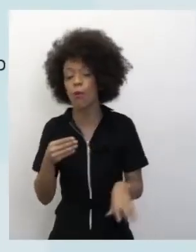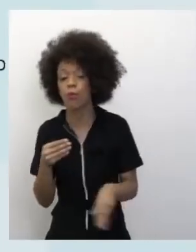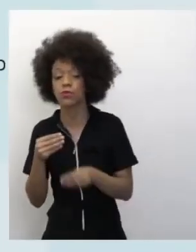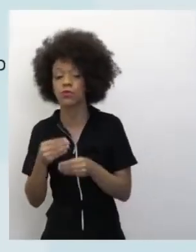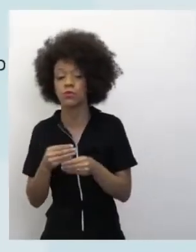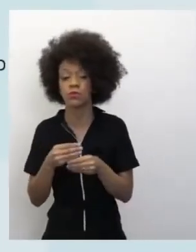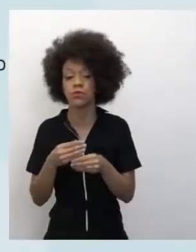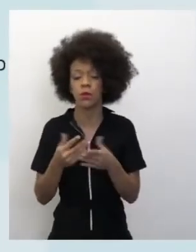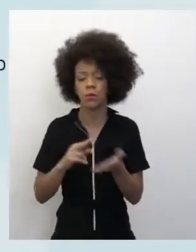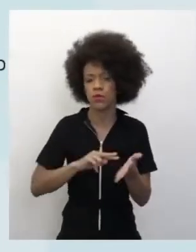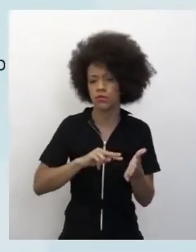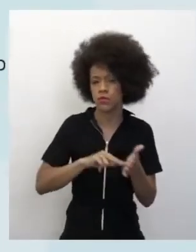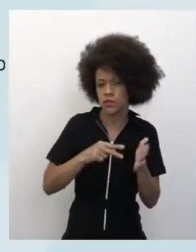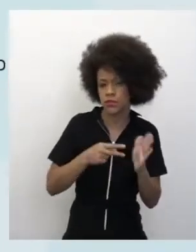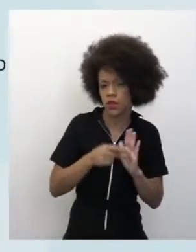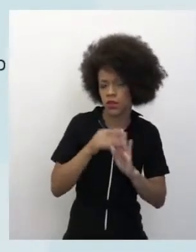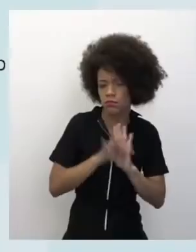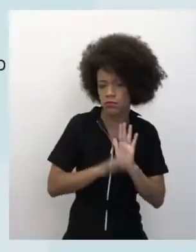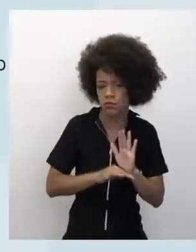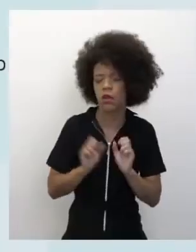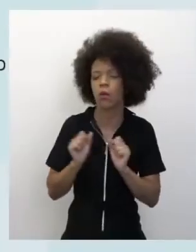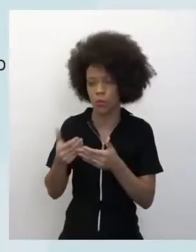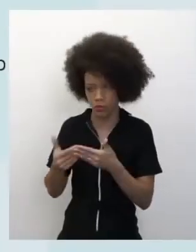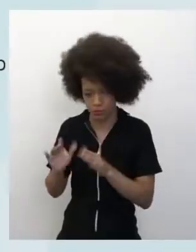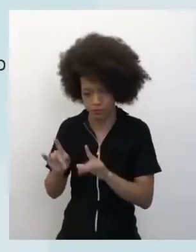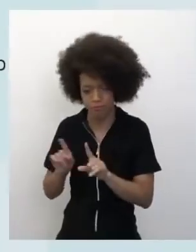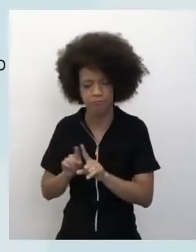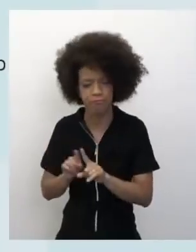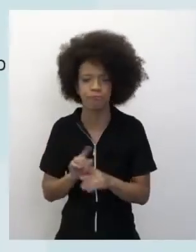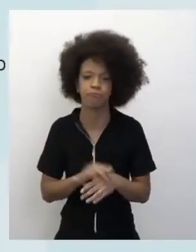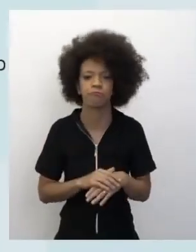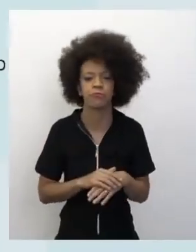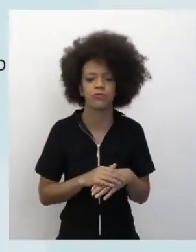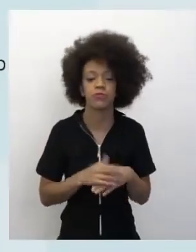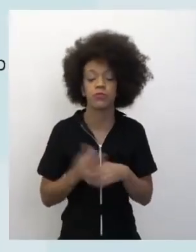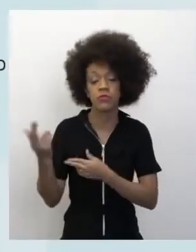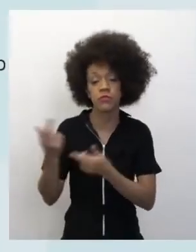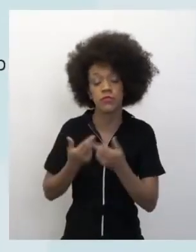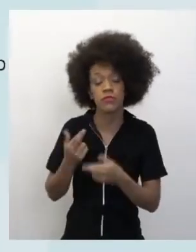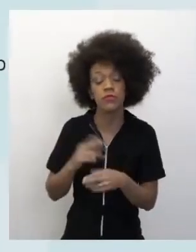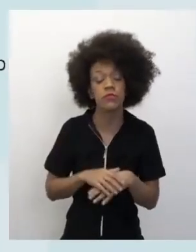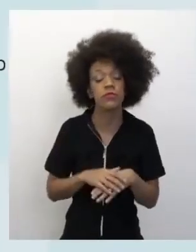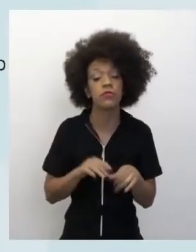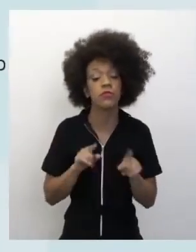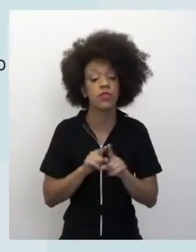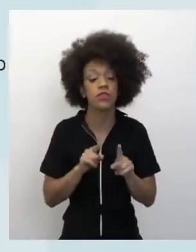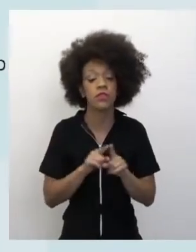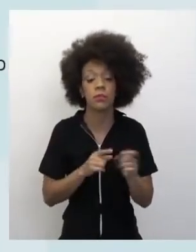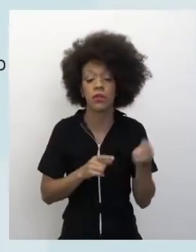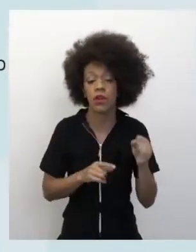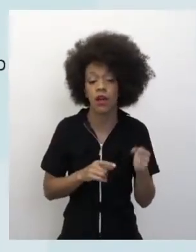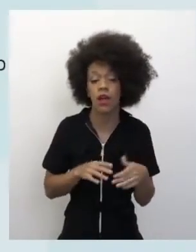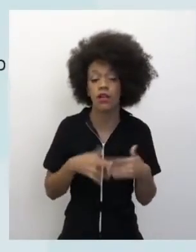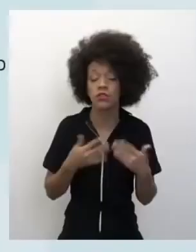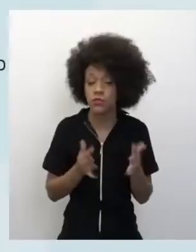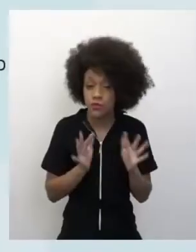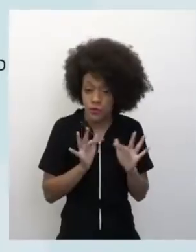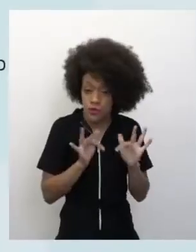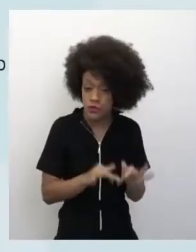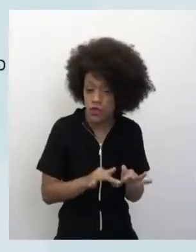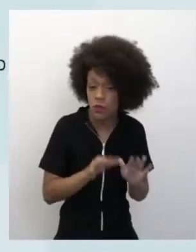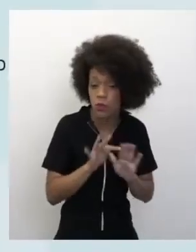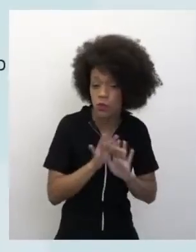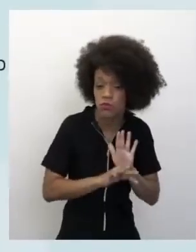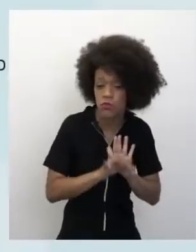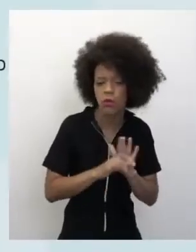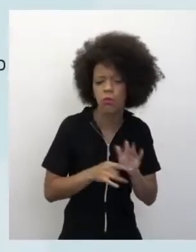construção de sentido do texto? Pode deixar no aberto também. Podem ir respondendo e podem responder a 8 após os comentários sobre o